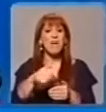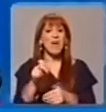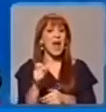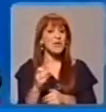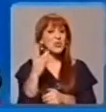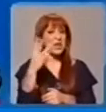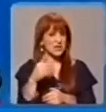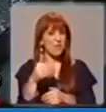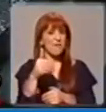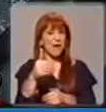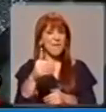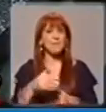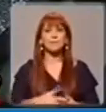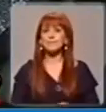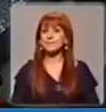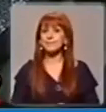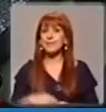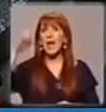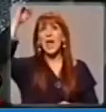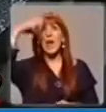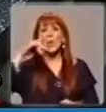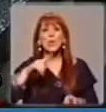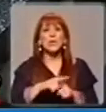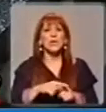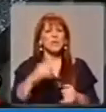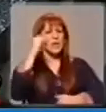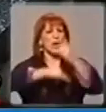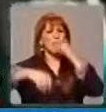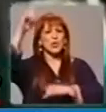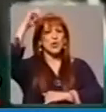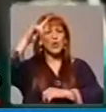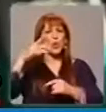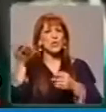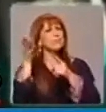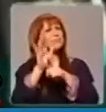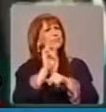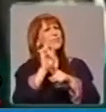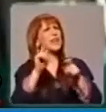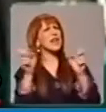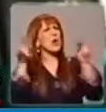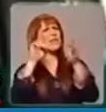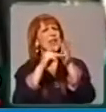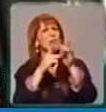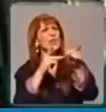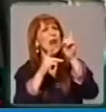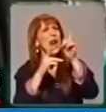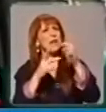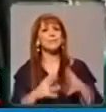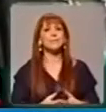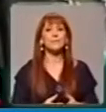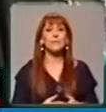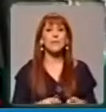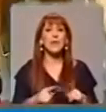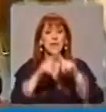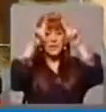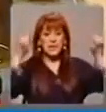3 anos. A luz faz a vez do sol para exemplificar a utilização desta nova tecnologia. Isto são então